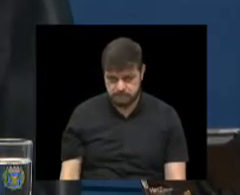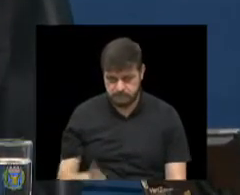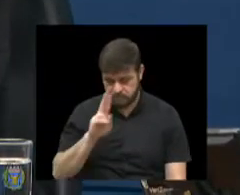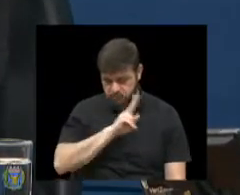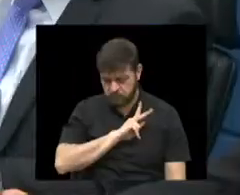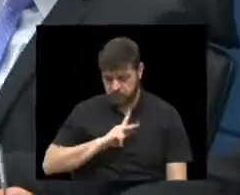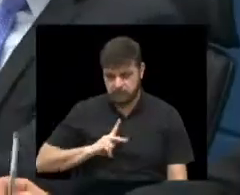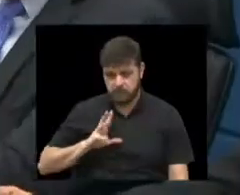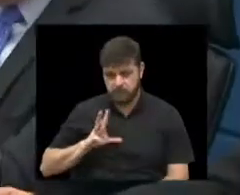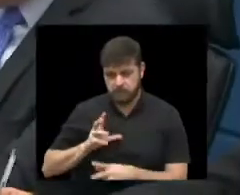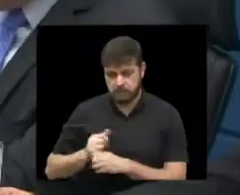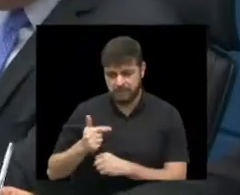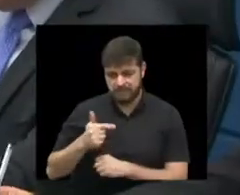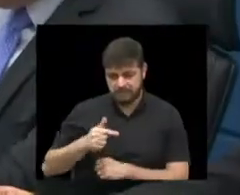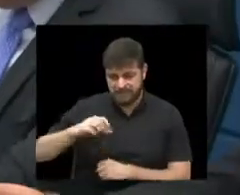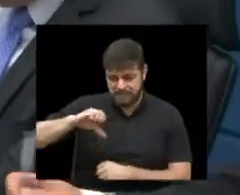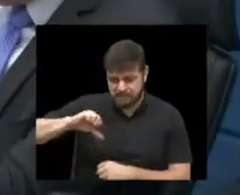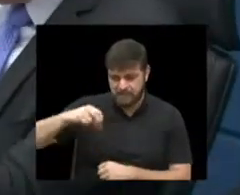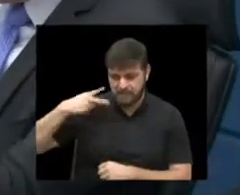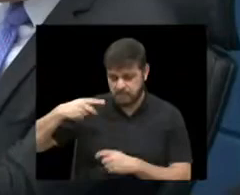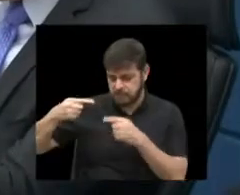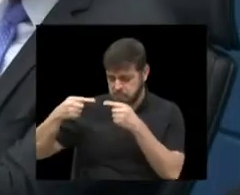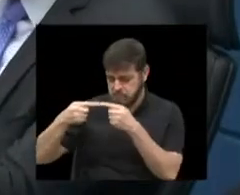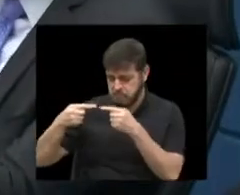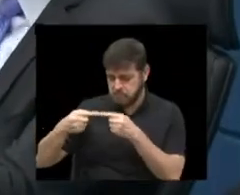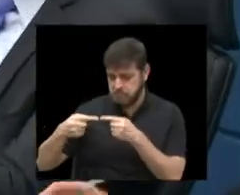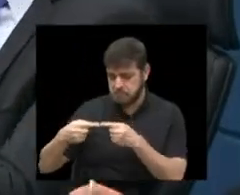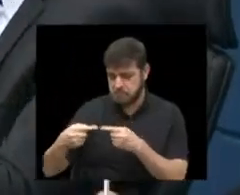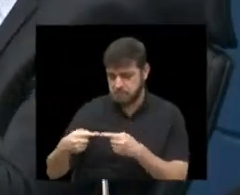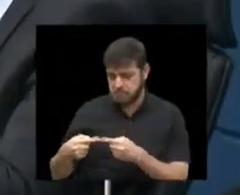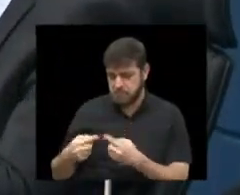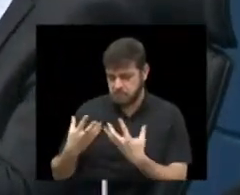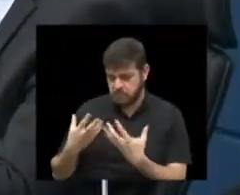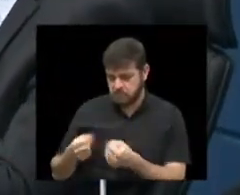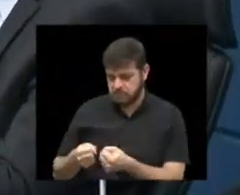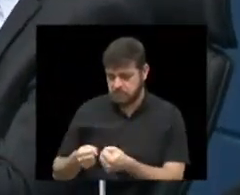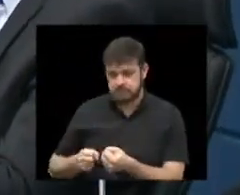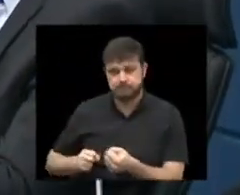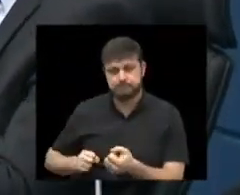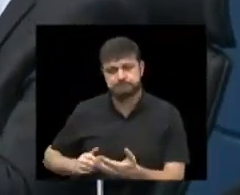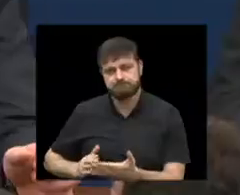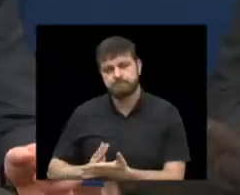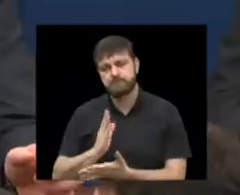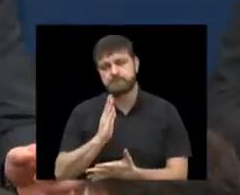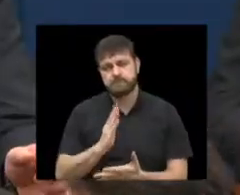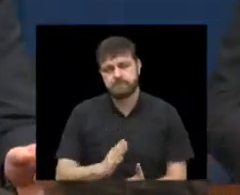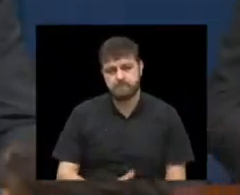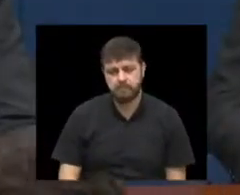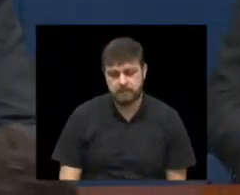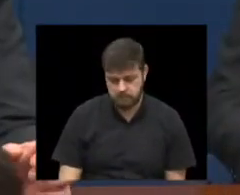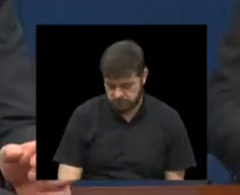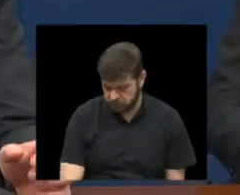Senhor presidente, 29 votos favoráveis. 29.